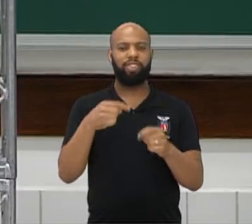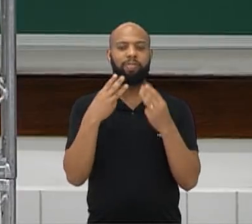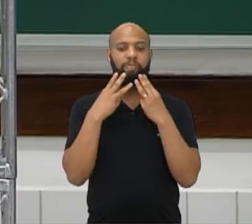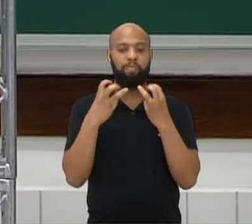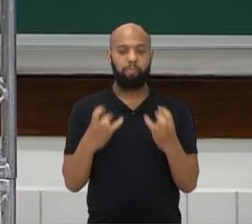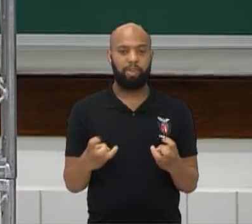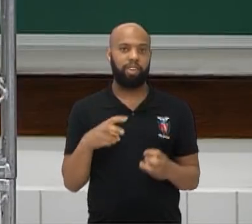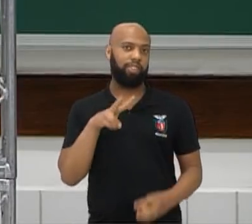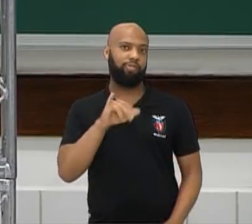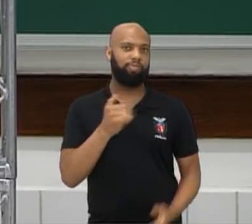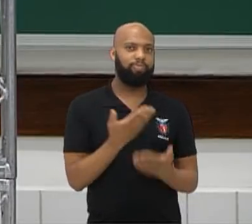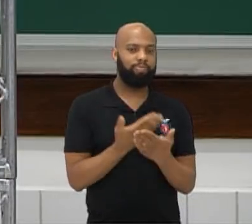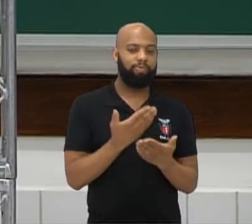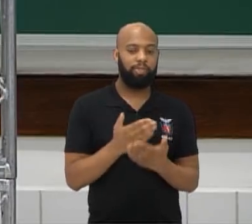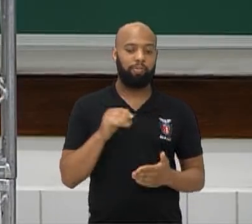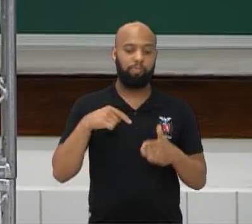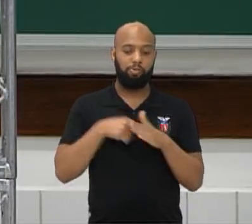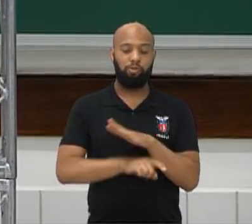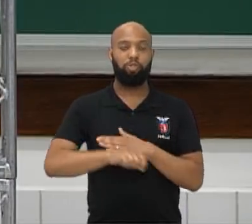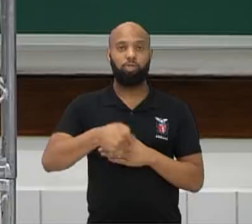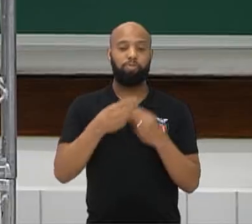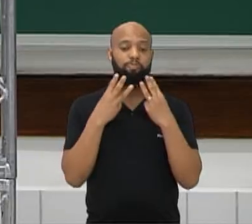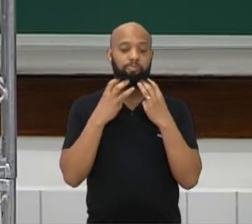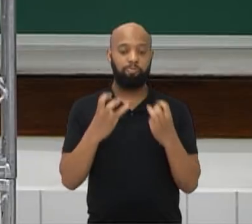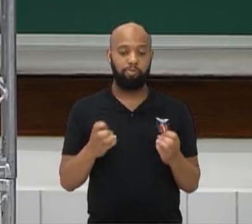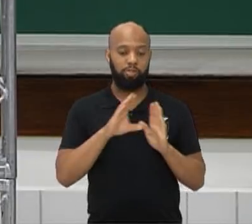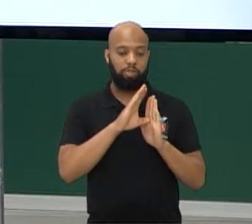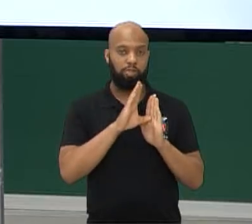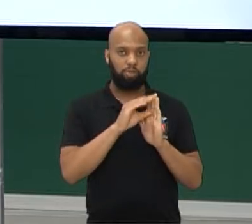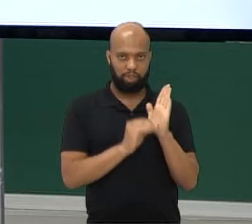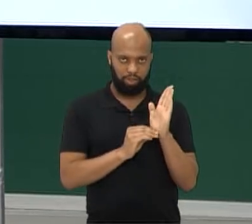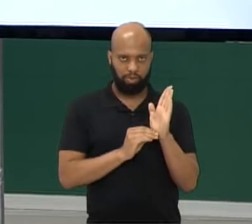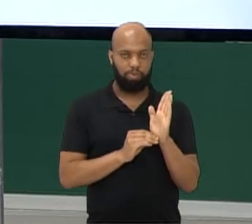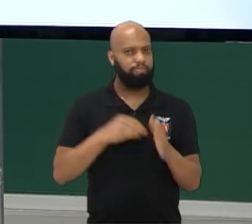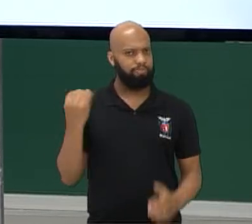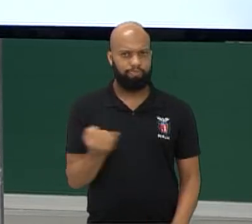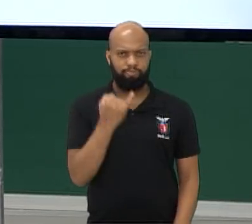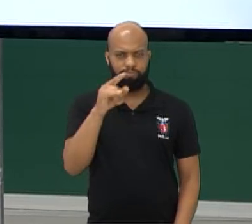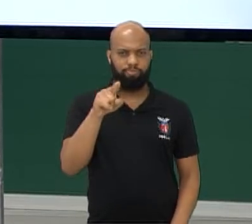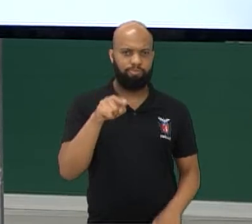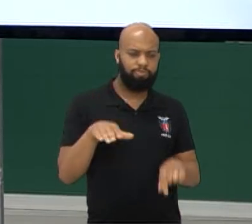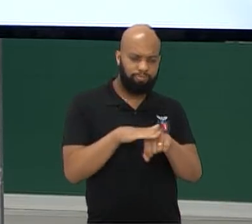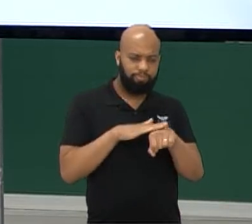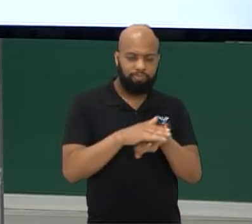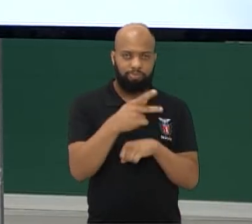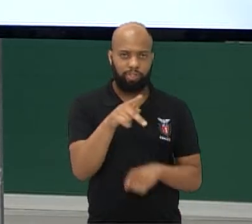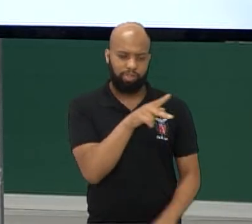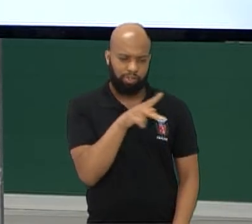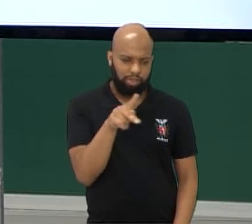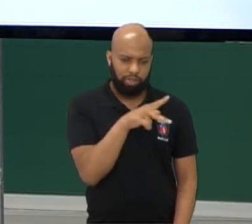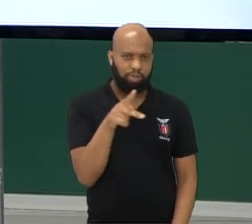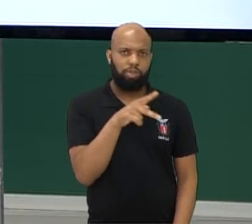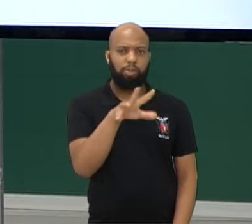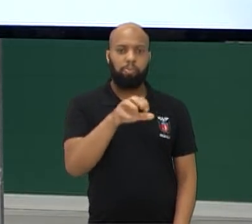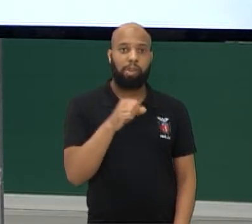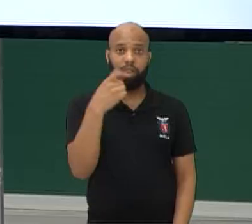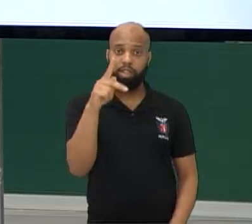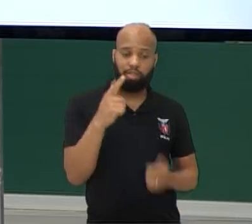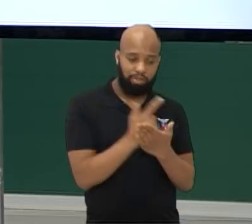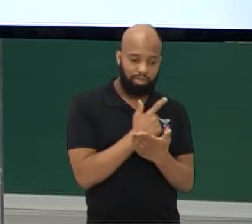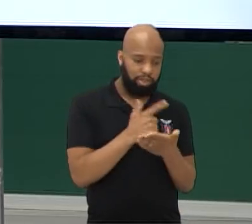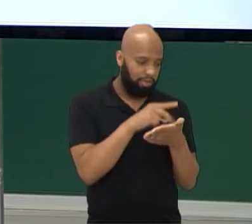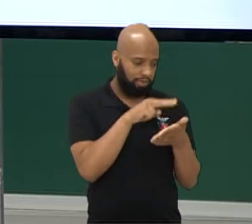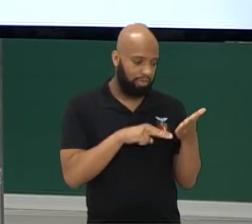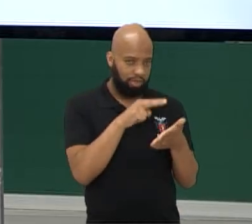então hoje a gente vai ver mais um pouco sobre esse conteúdo. É importante que você converse com o seu professor, busque o seu livro didático,